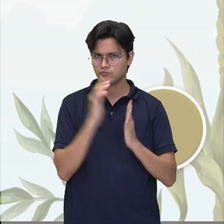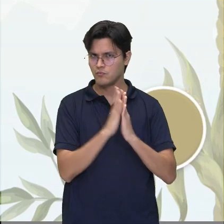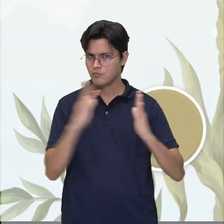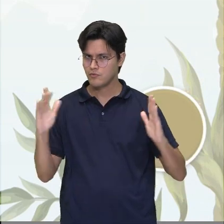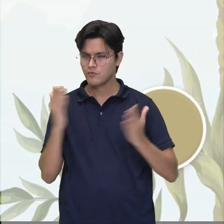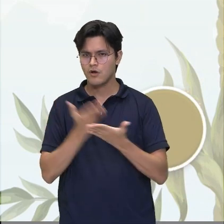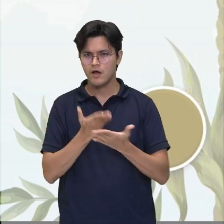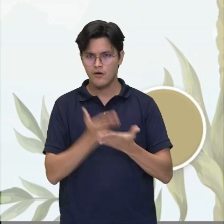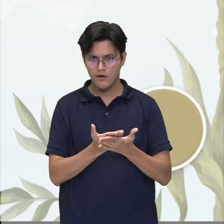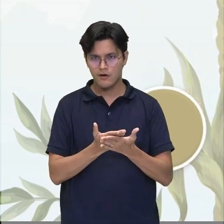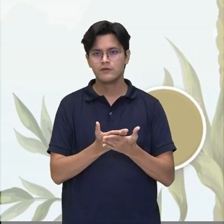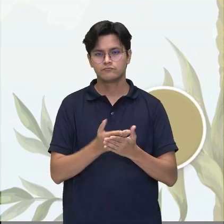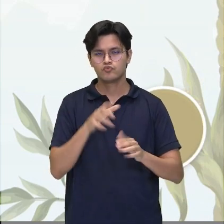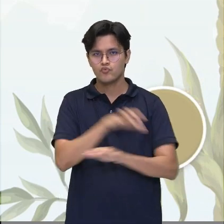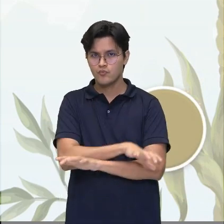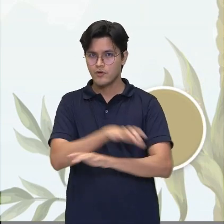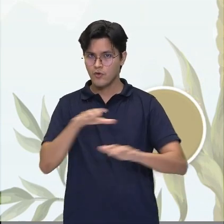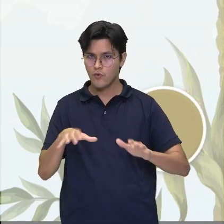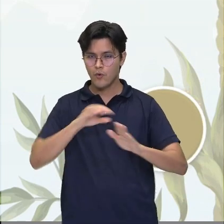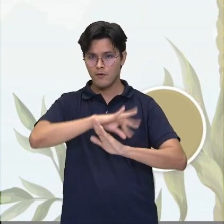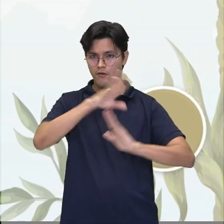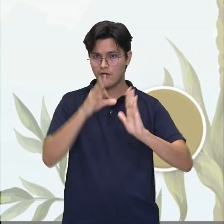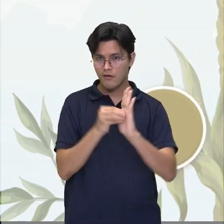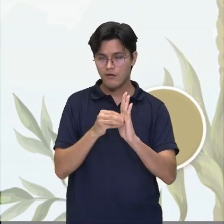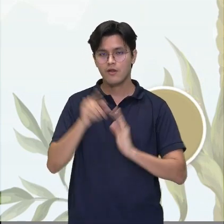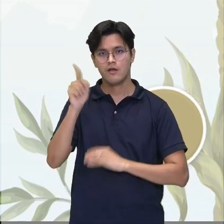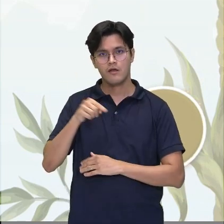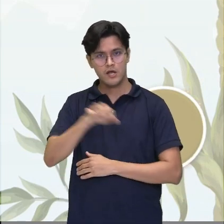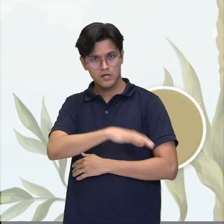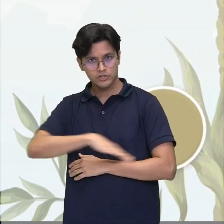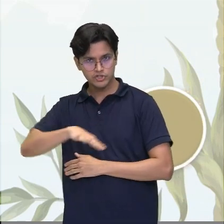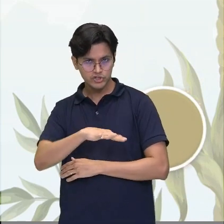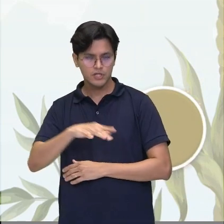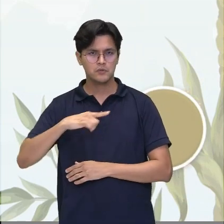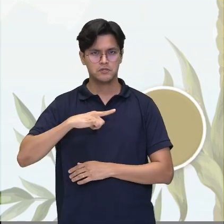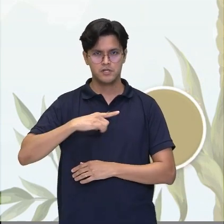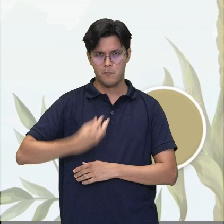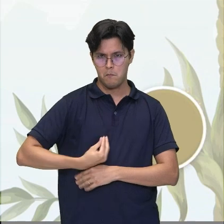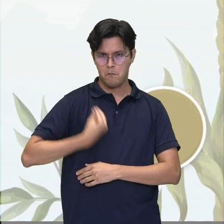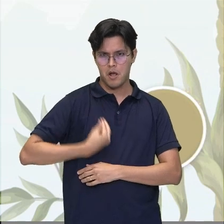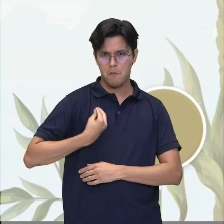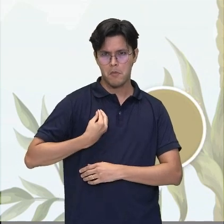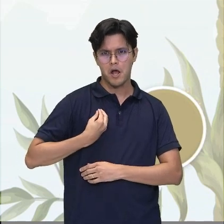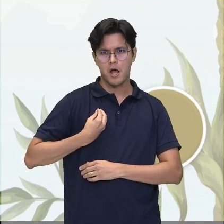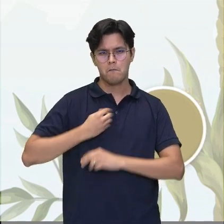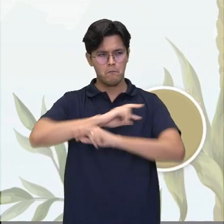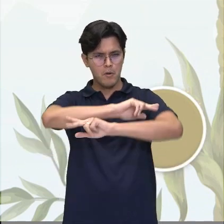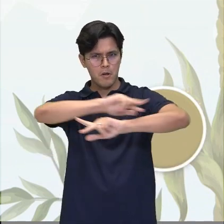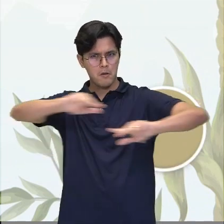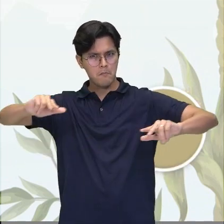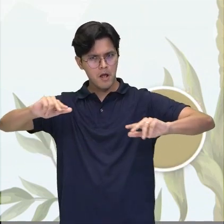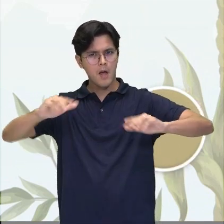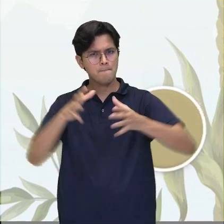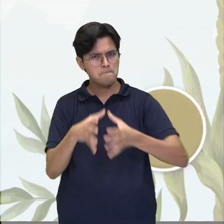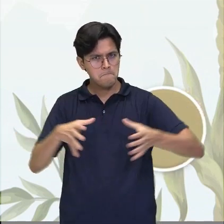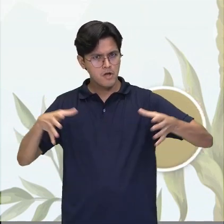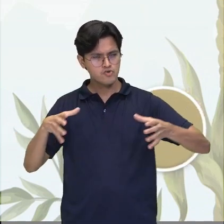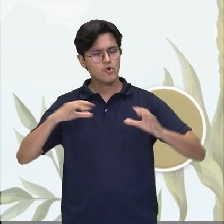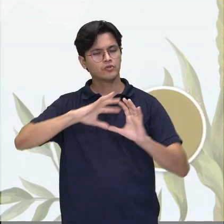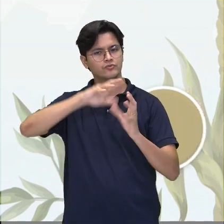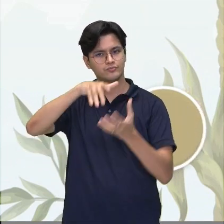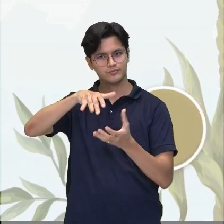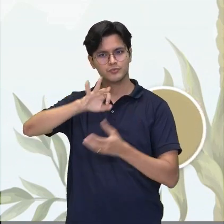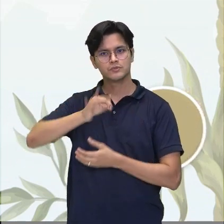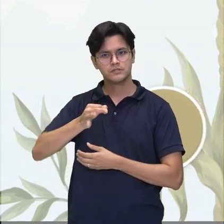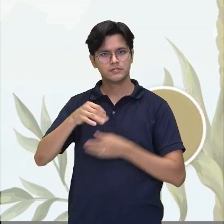uma região de maior biodiversidade do planeta, né, como eu coloquei para vocês. Aí no número 2, nós temos uma